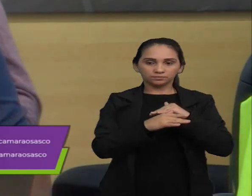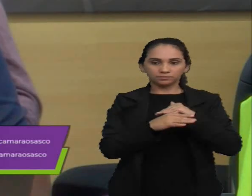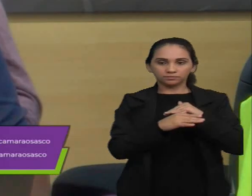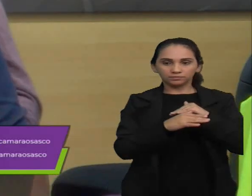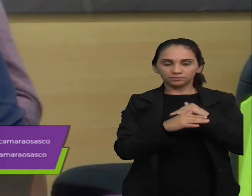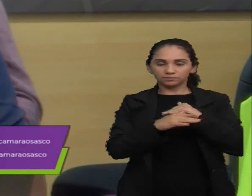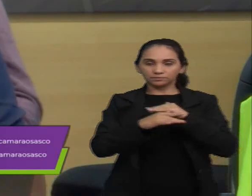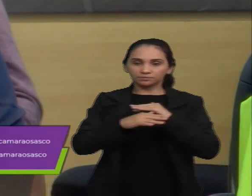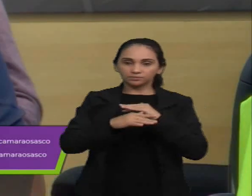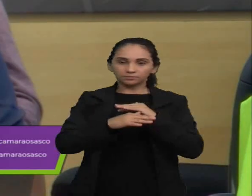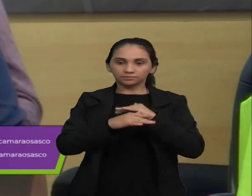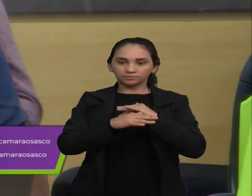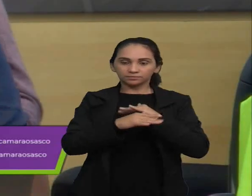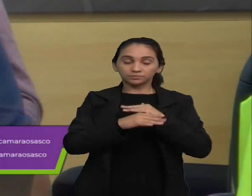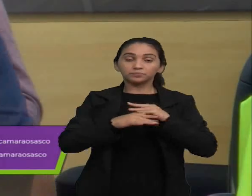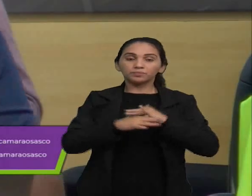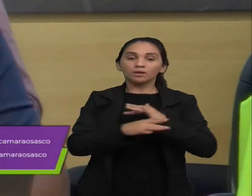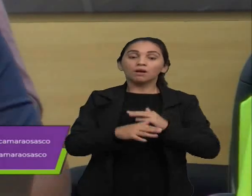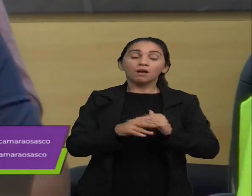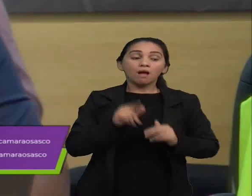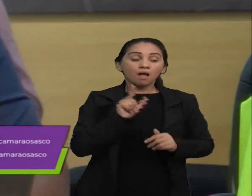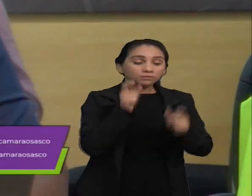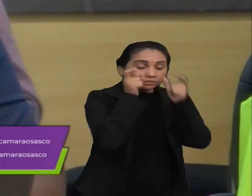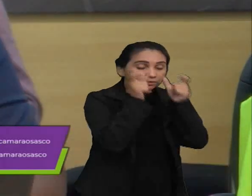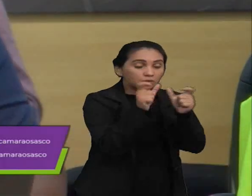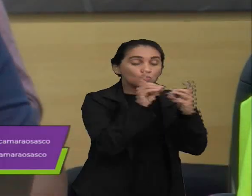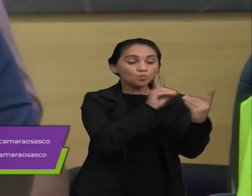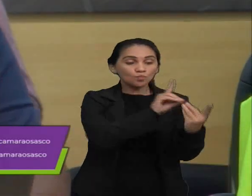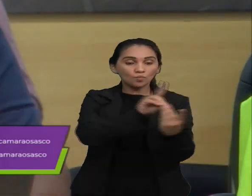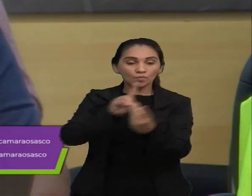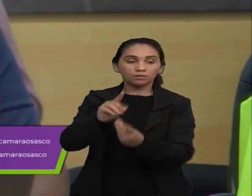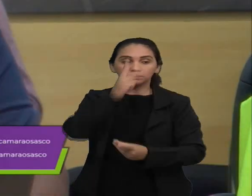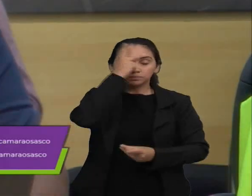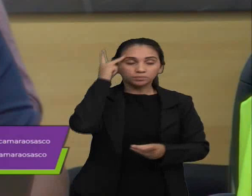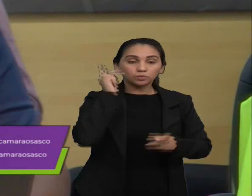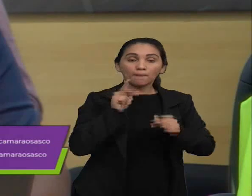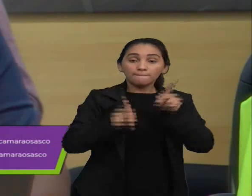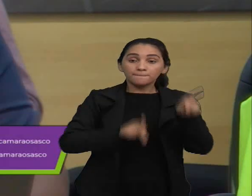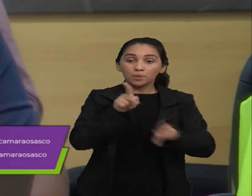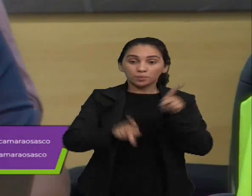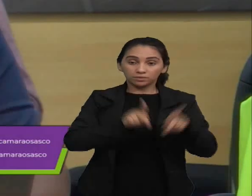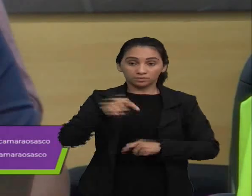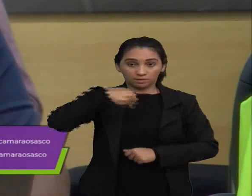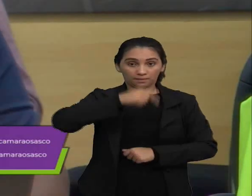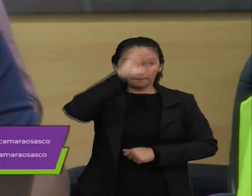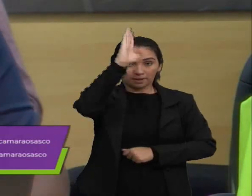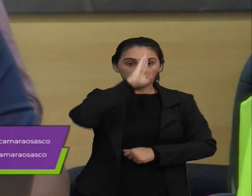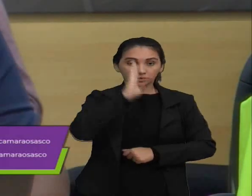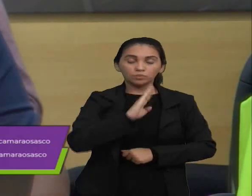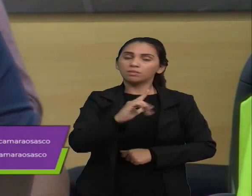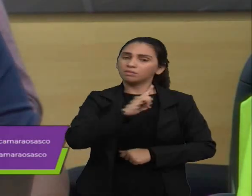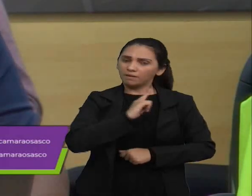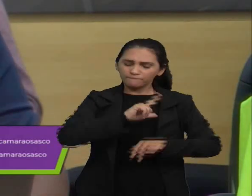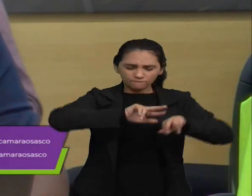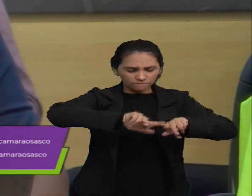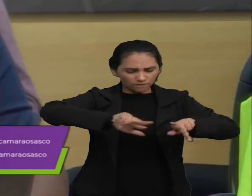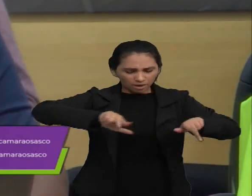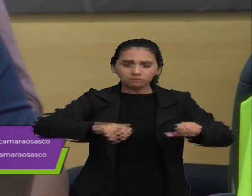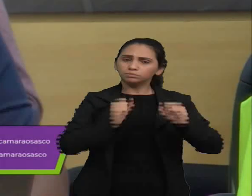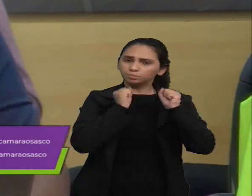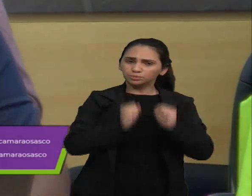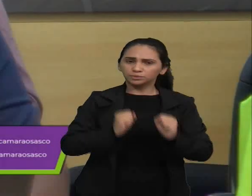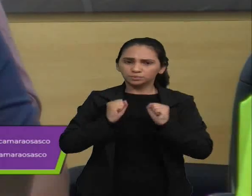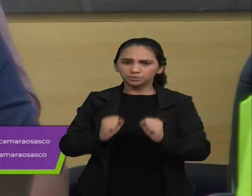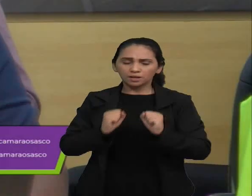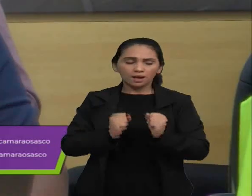empresa que visa atender a população. O Brasil é um dos países com muitas possibilidades de acesso à água.